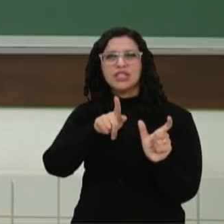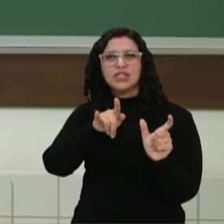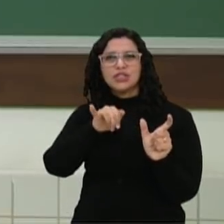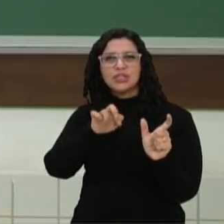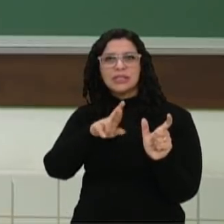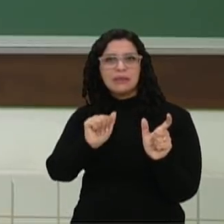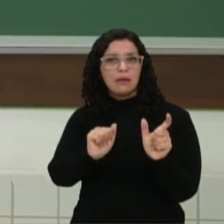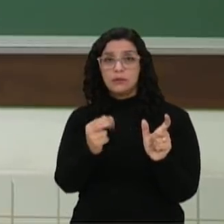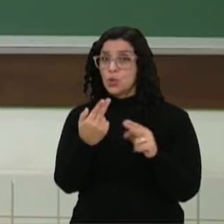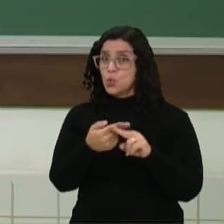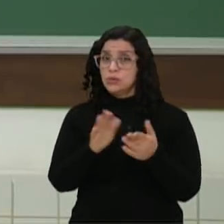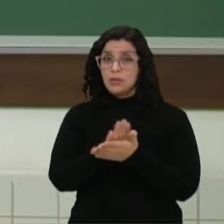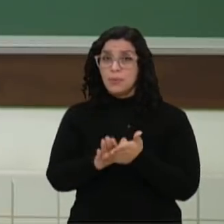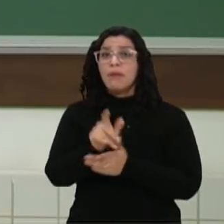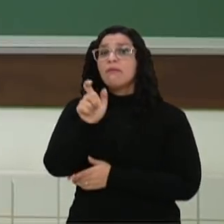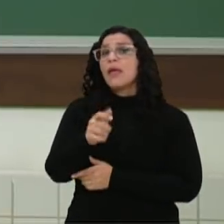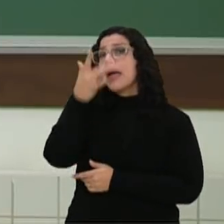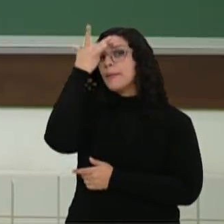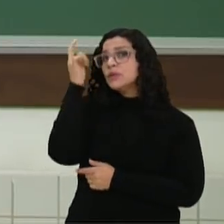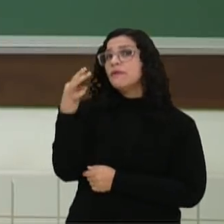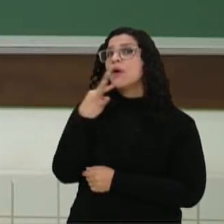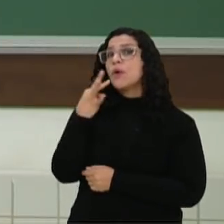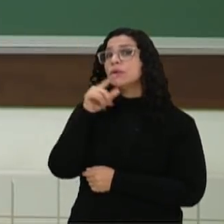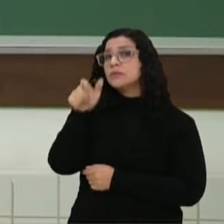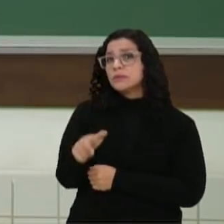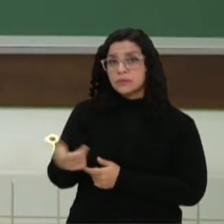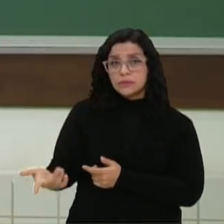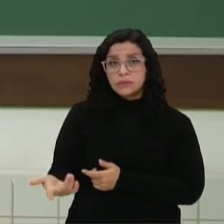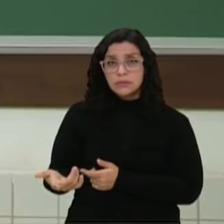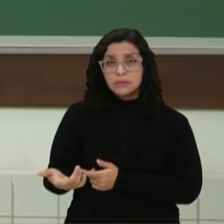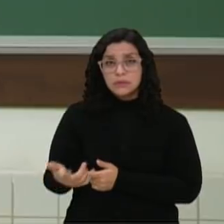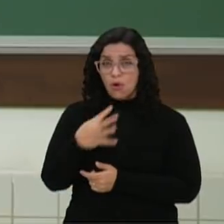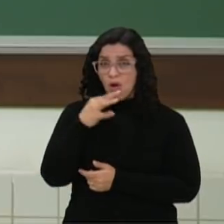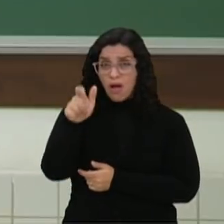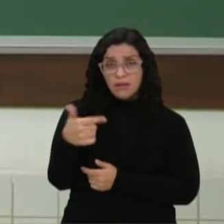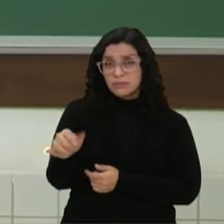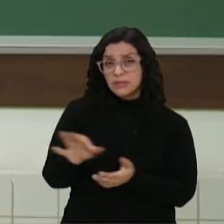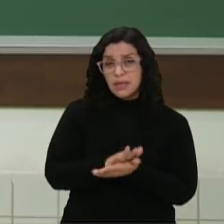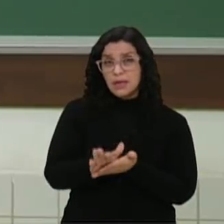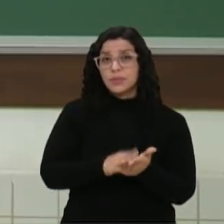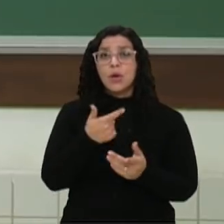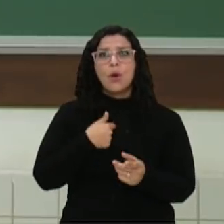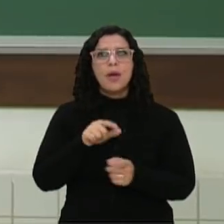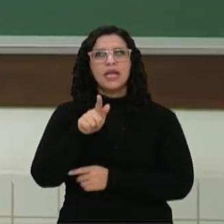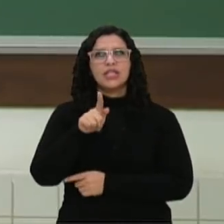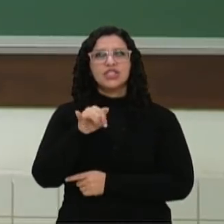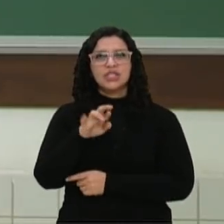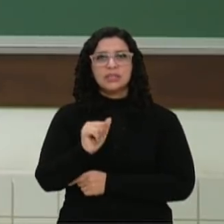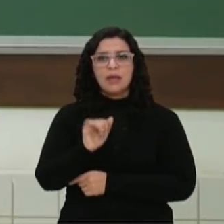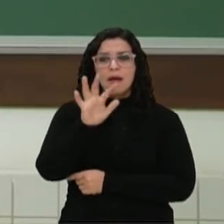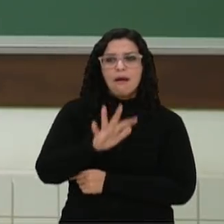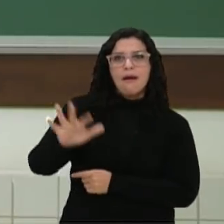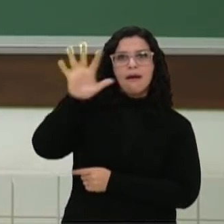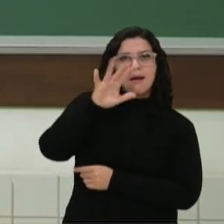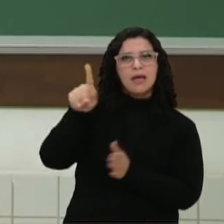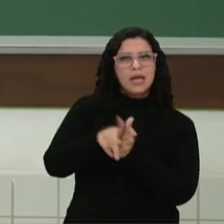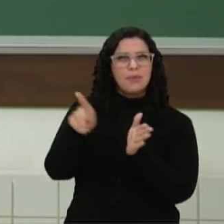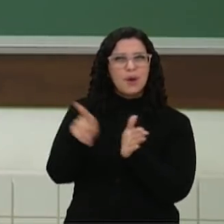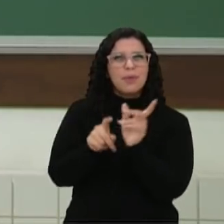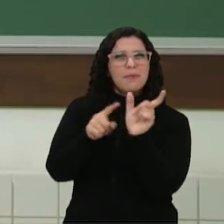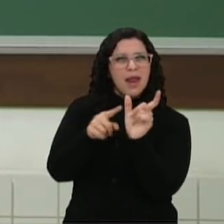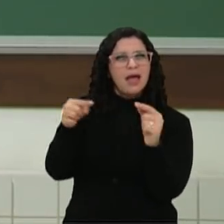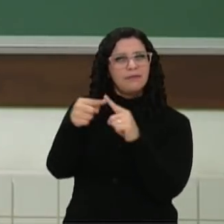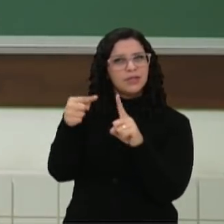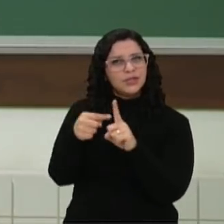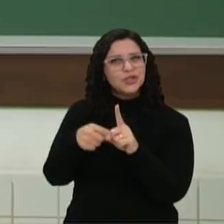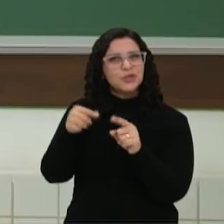utilizadas, porque não se sabe até onde essa carta aberta irá chegar. Então, uma gíria muito específica de uma região, o significado